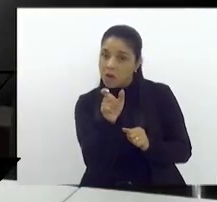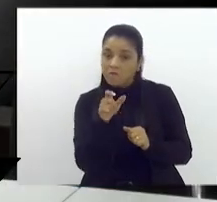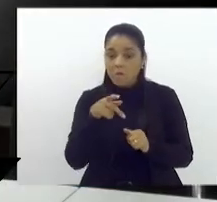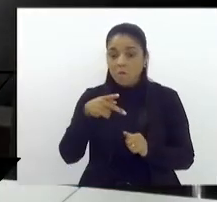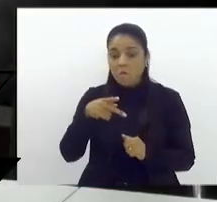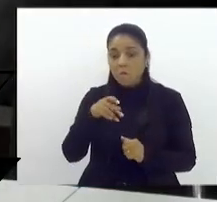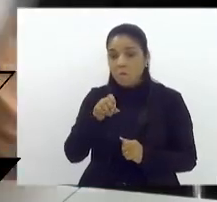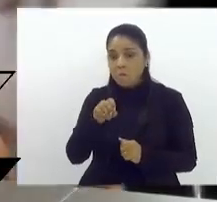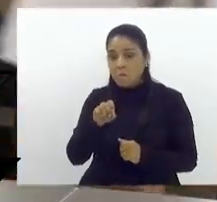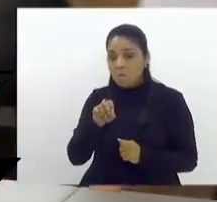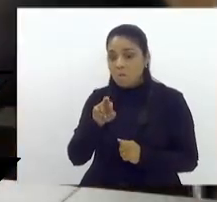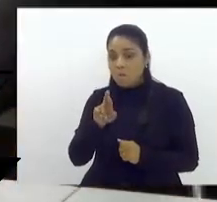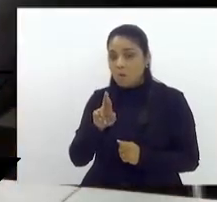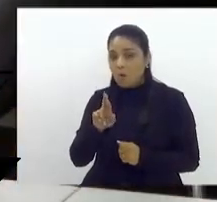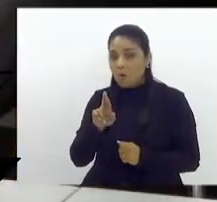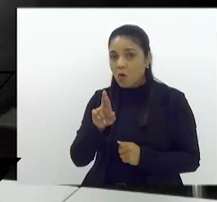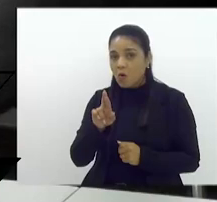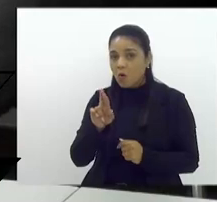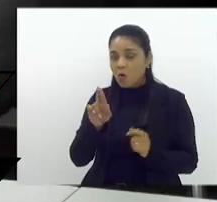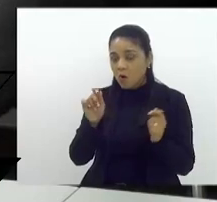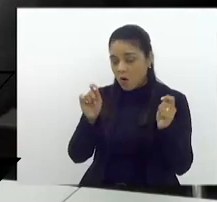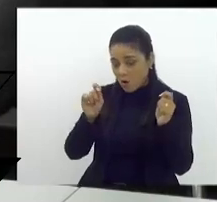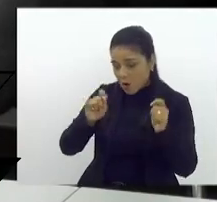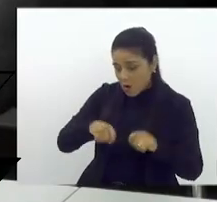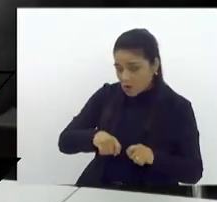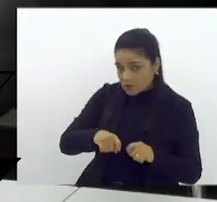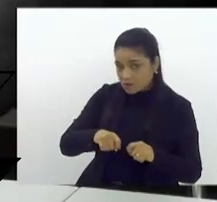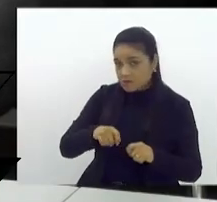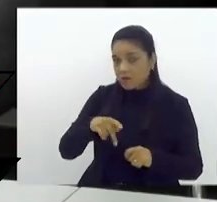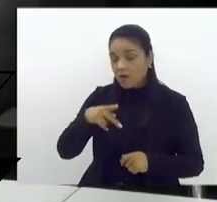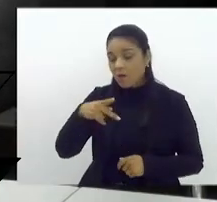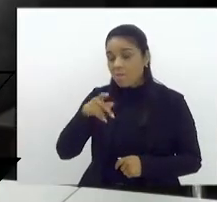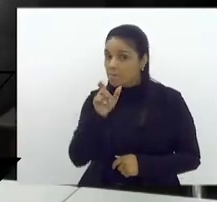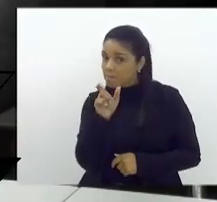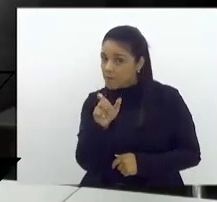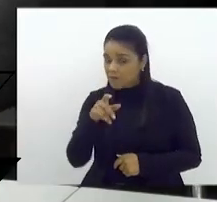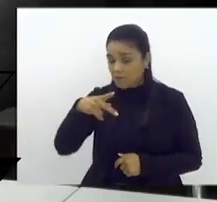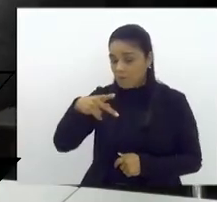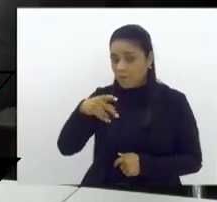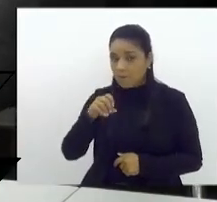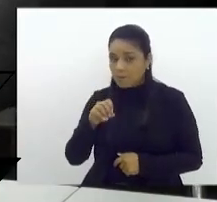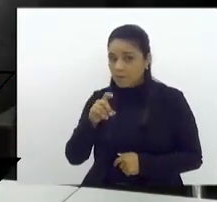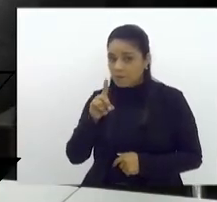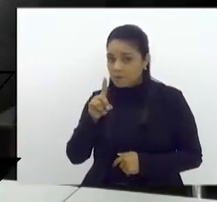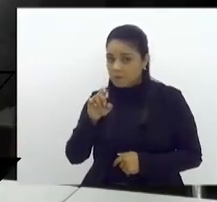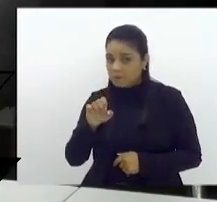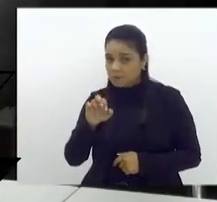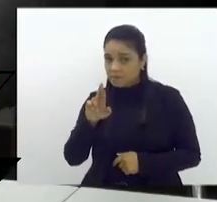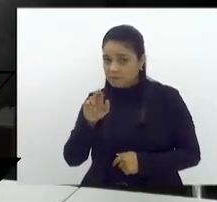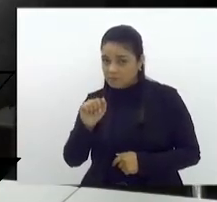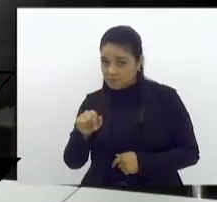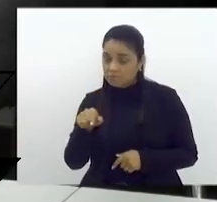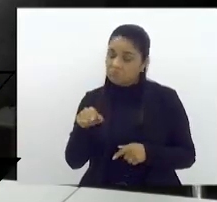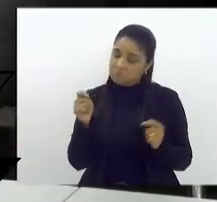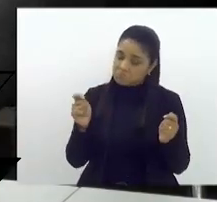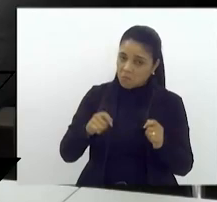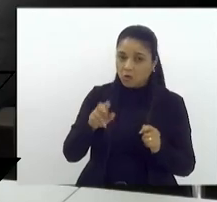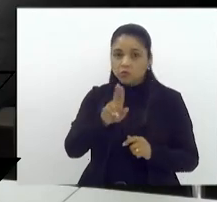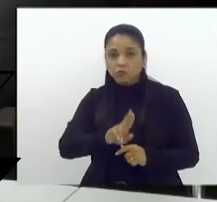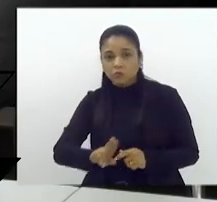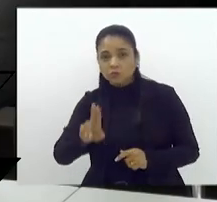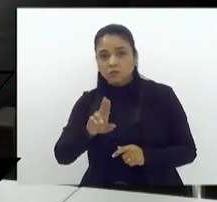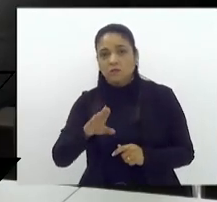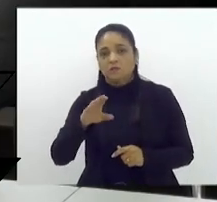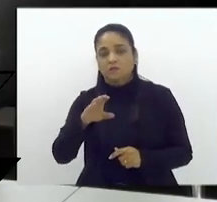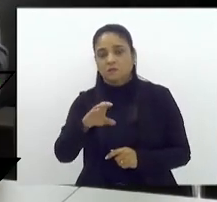elas já devem usar outras fontes, senão, pela lei, em tese, teria que ser obrigatoriamente pelo Funcierge. Eu imagino que devam usar de outras